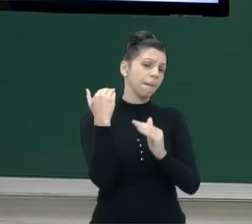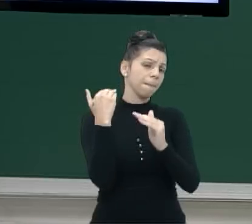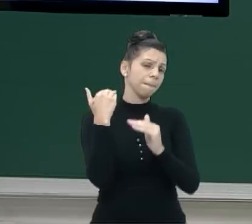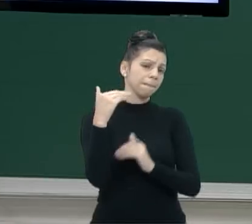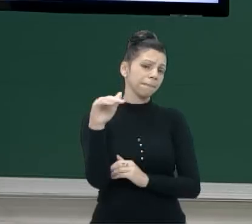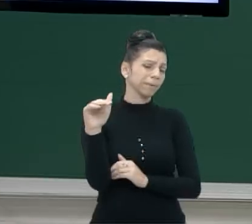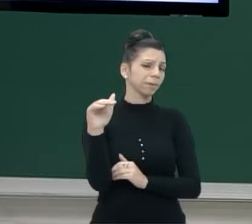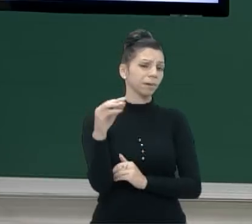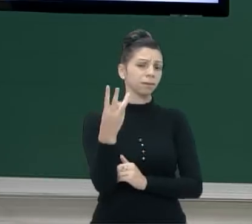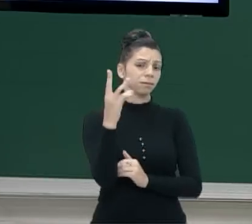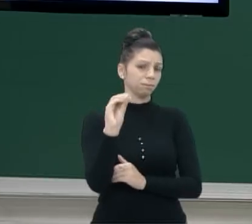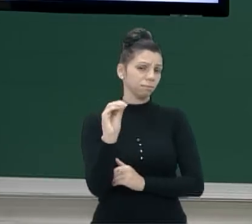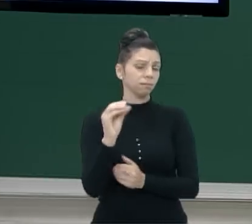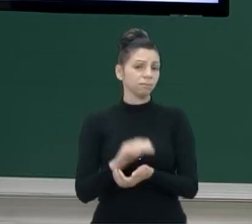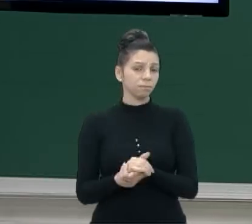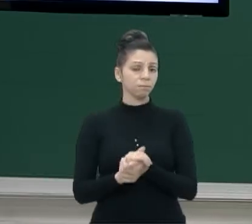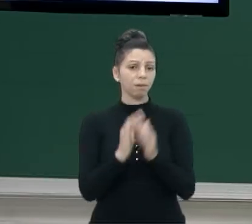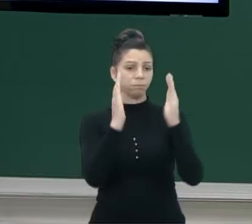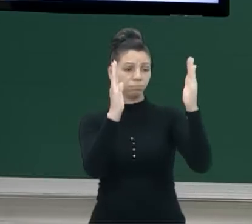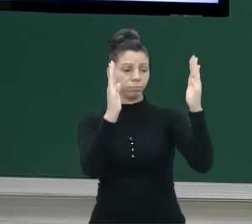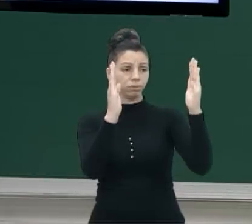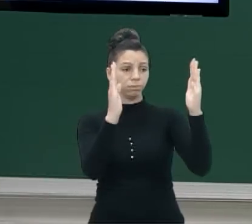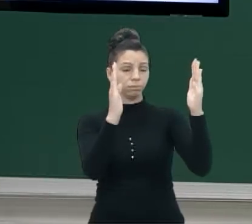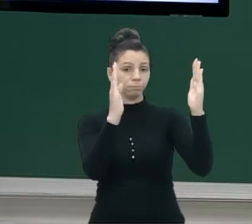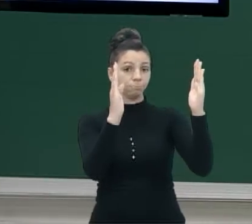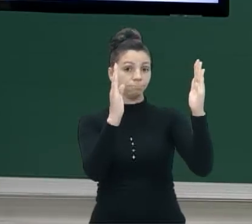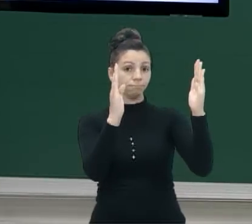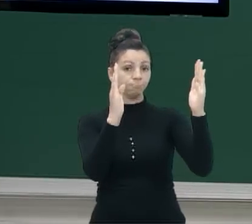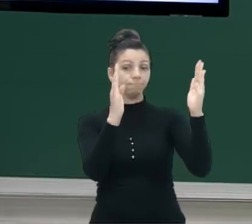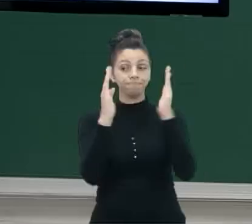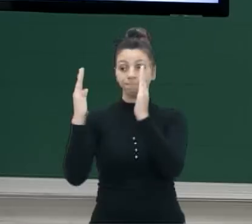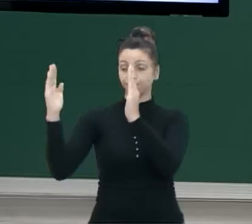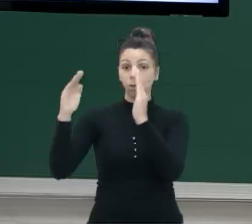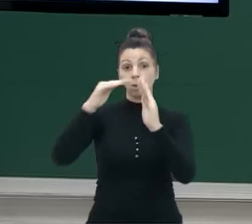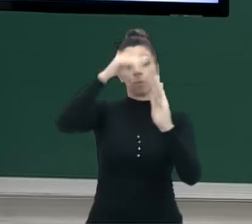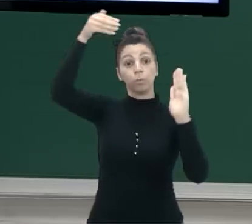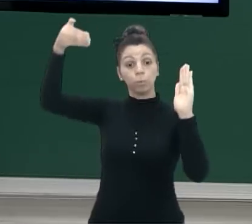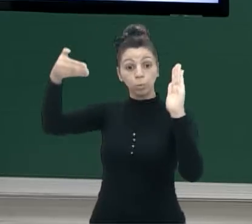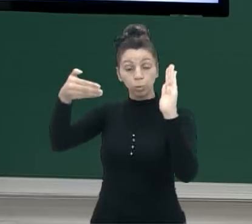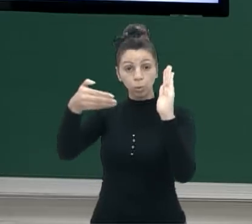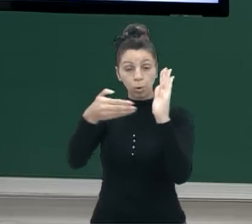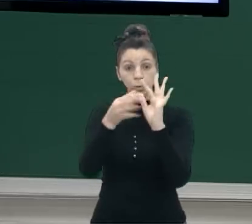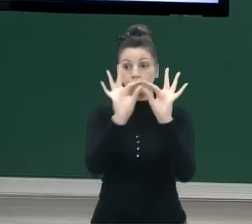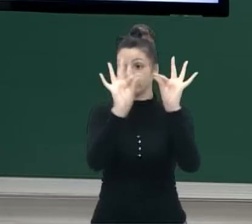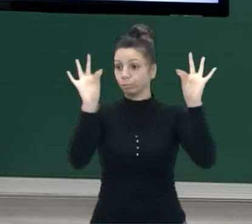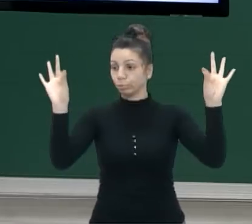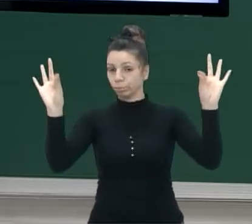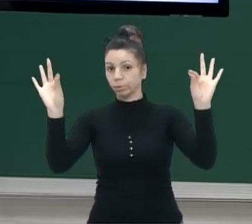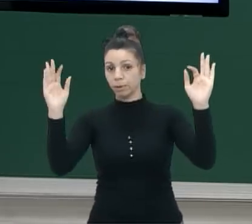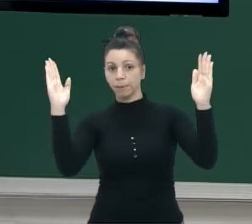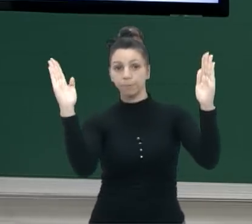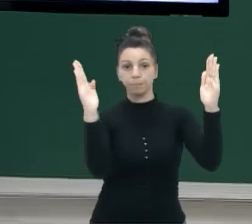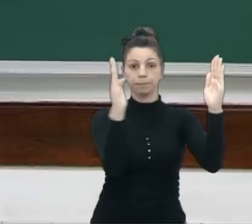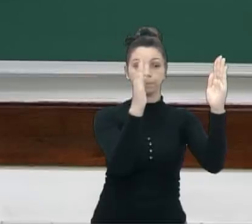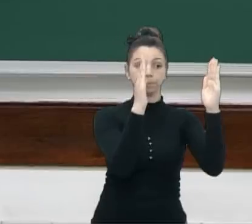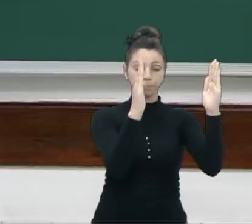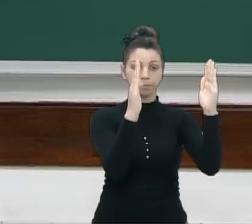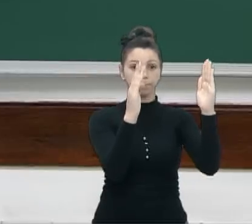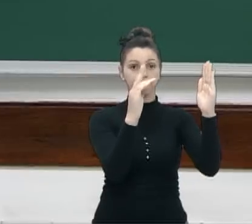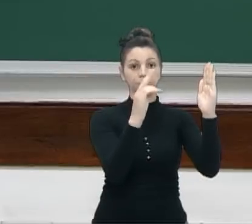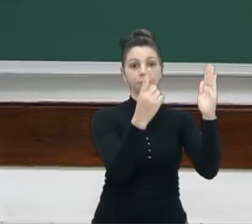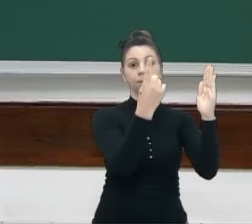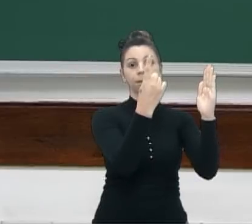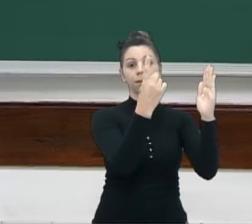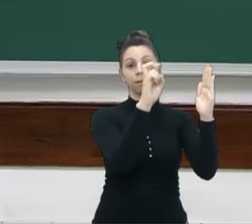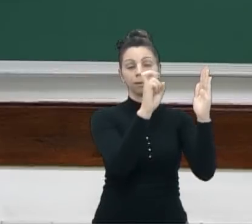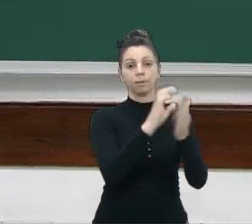30? Então quer dizer que eu estou considerando metade do inteiro. 5/10. 5 não é metade de 10? Então